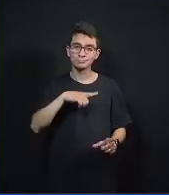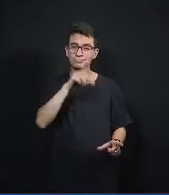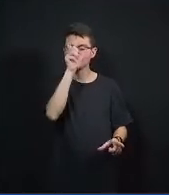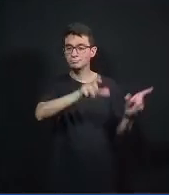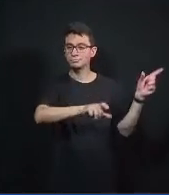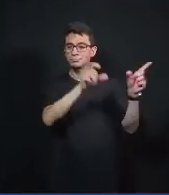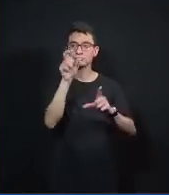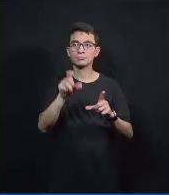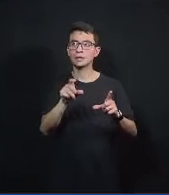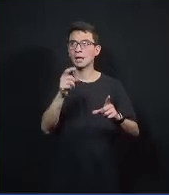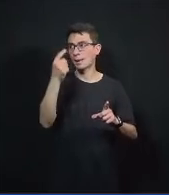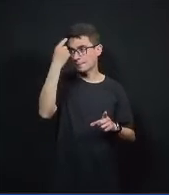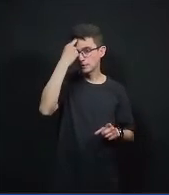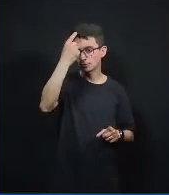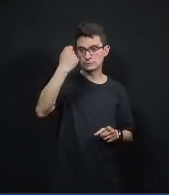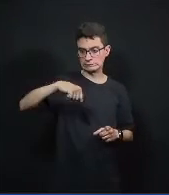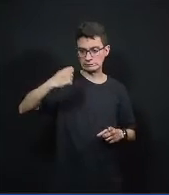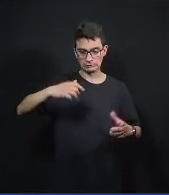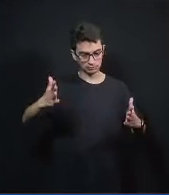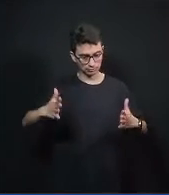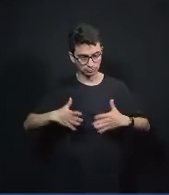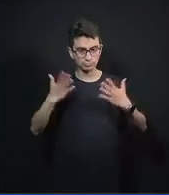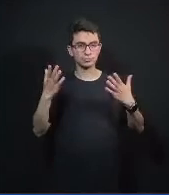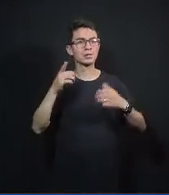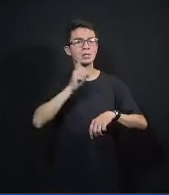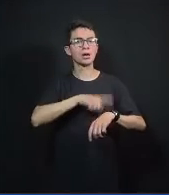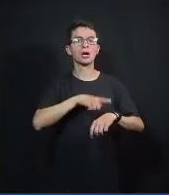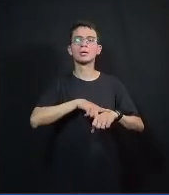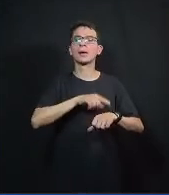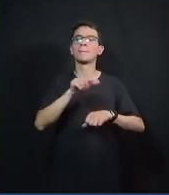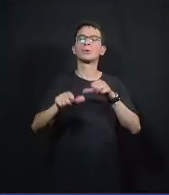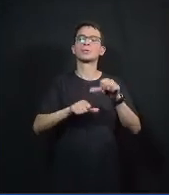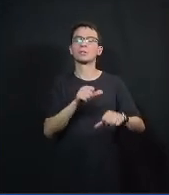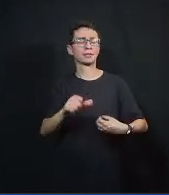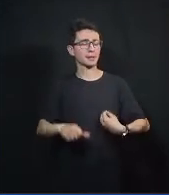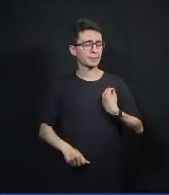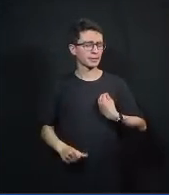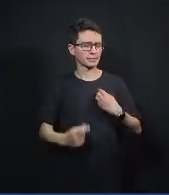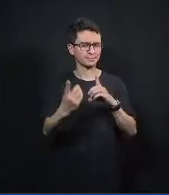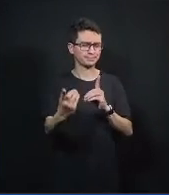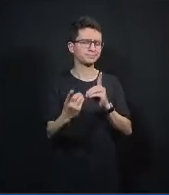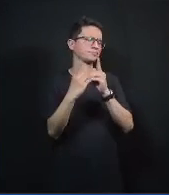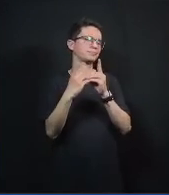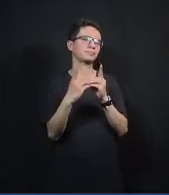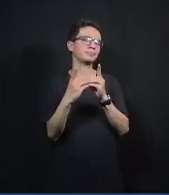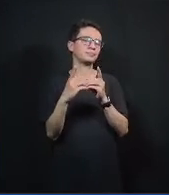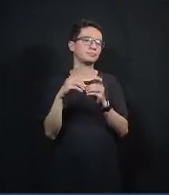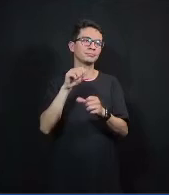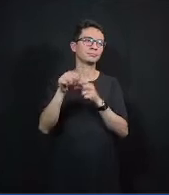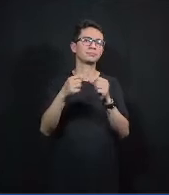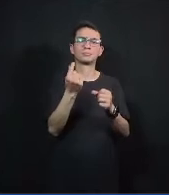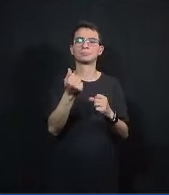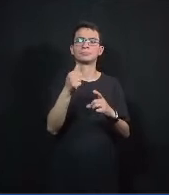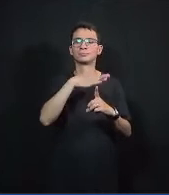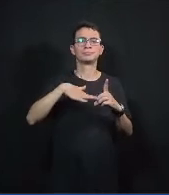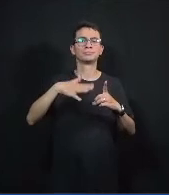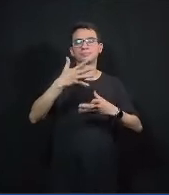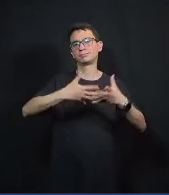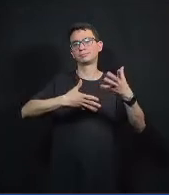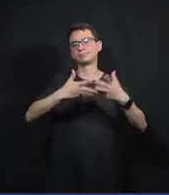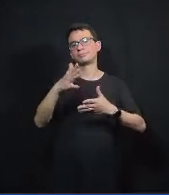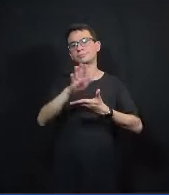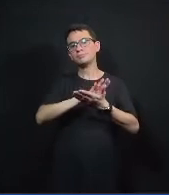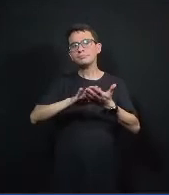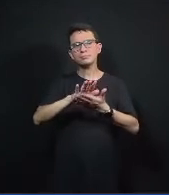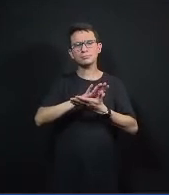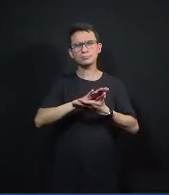reinventar para que o encerramento do nosso atendimento presencial não gerasse um custo social para o público em geral. E